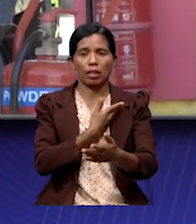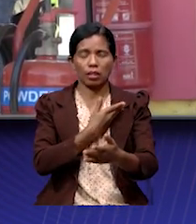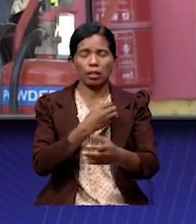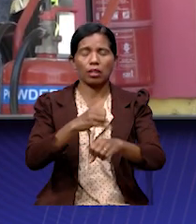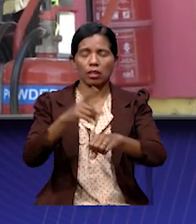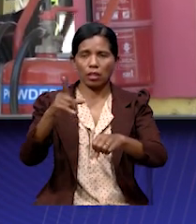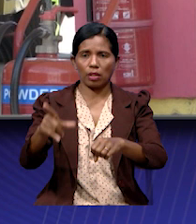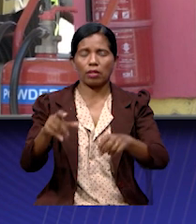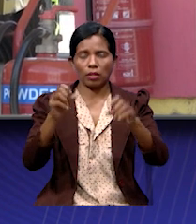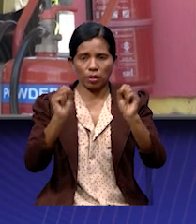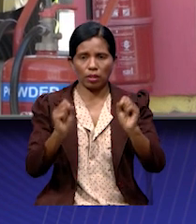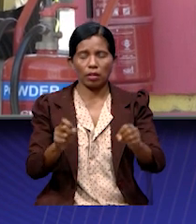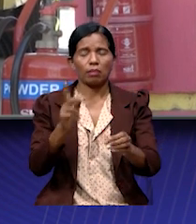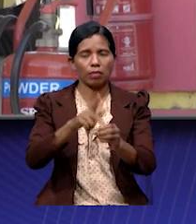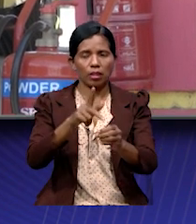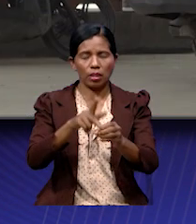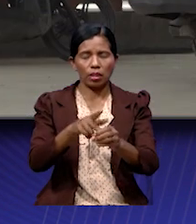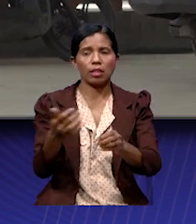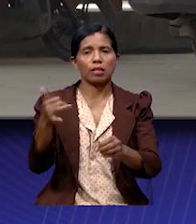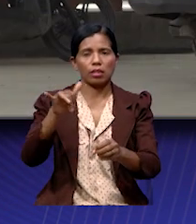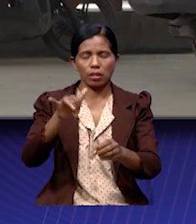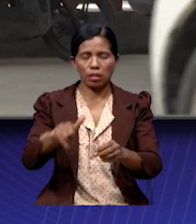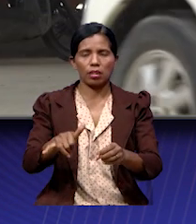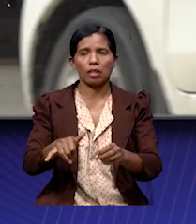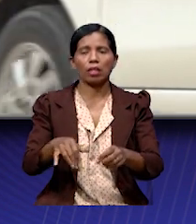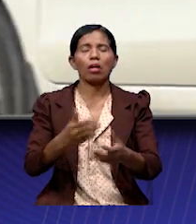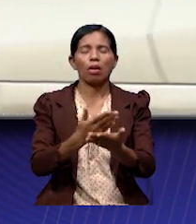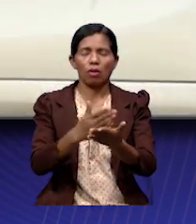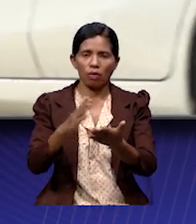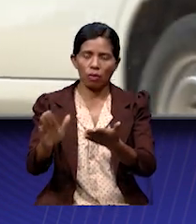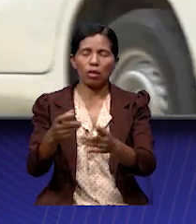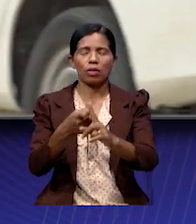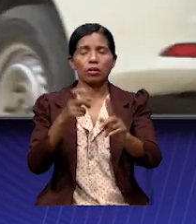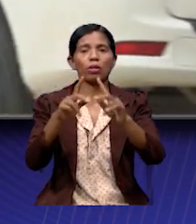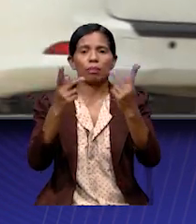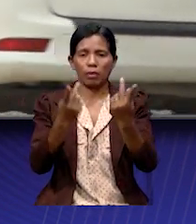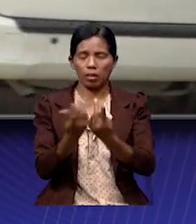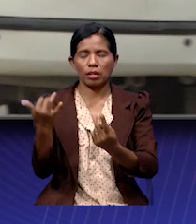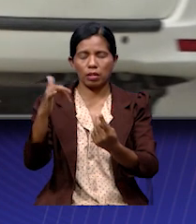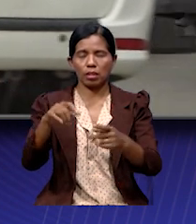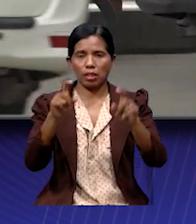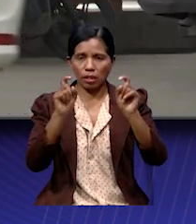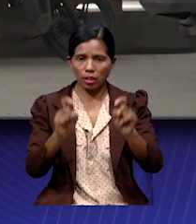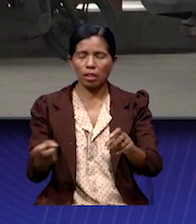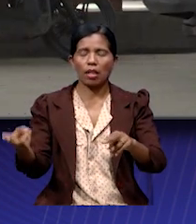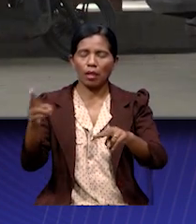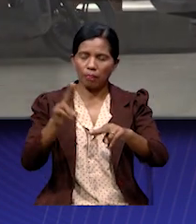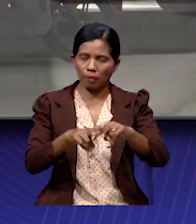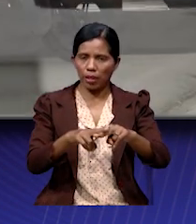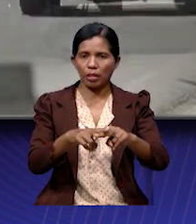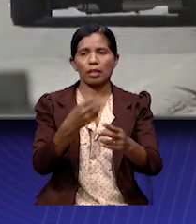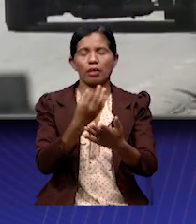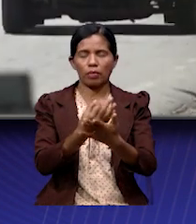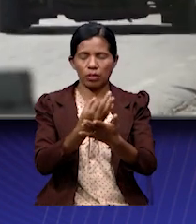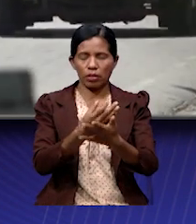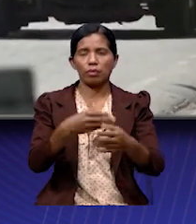posto abastecimento combustível sira nebe rola tuta husi operador sira tem que aumenta folin porcento